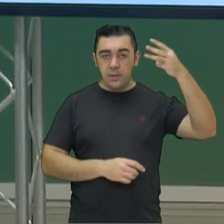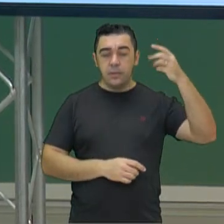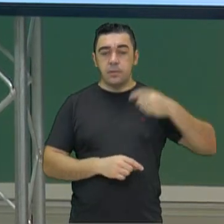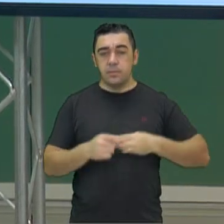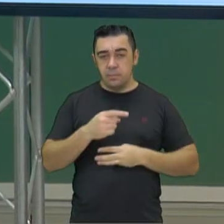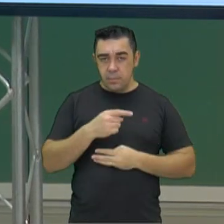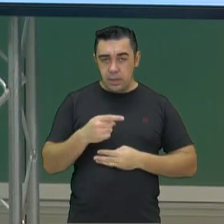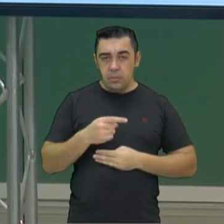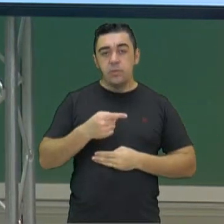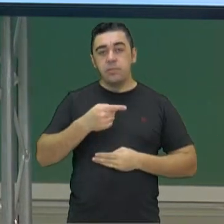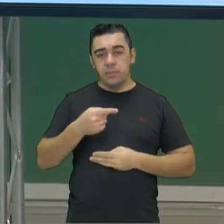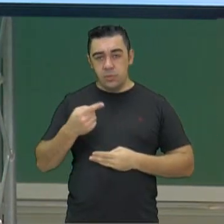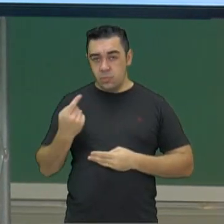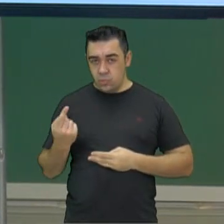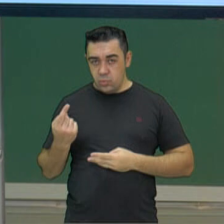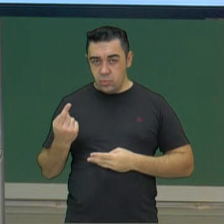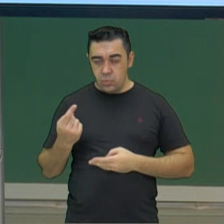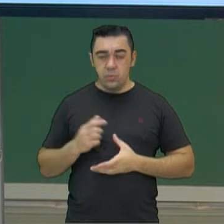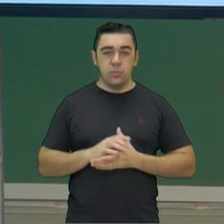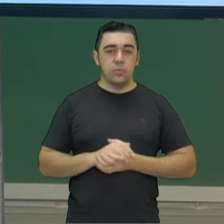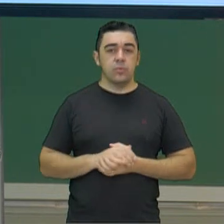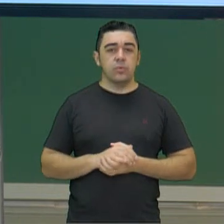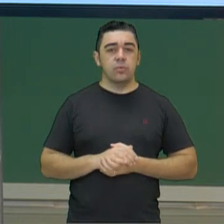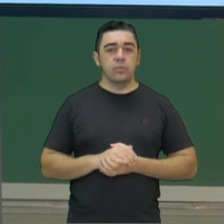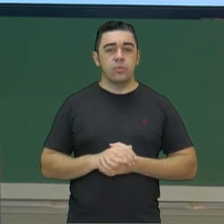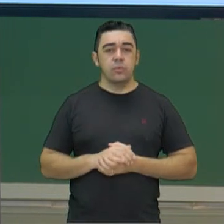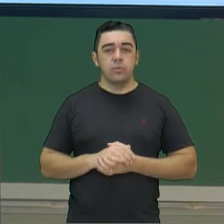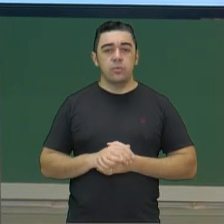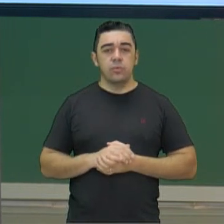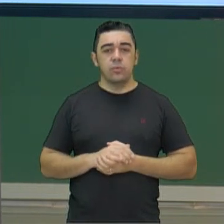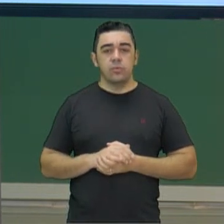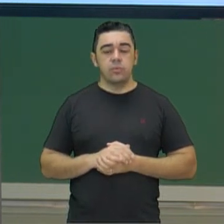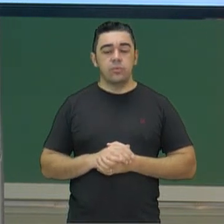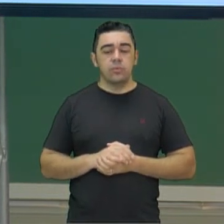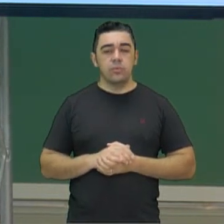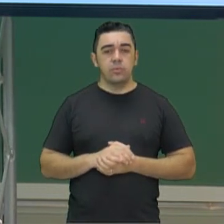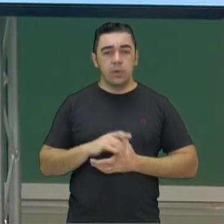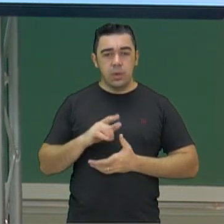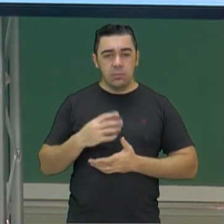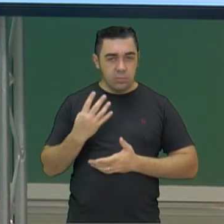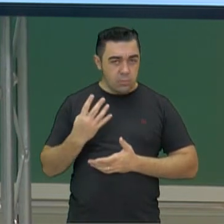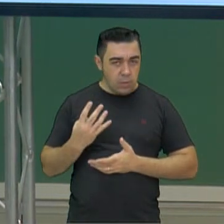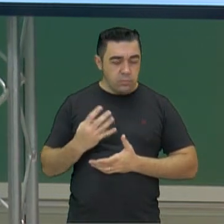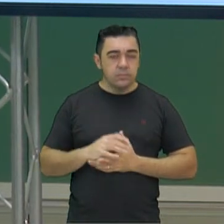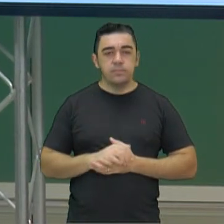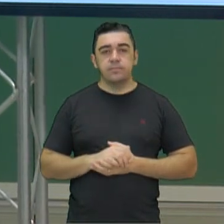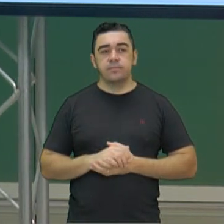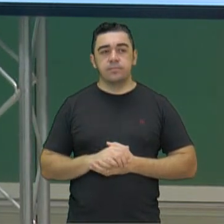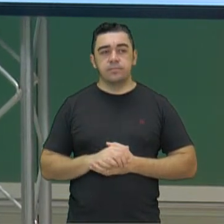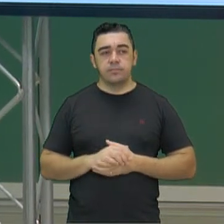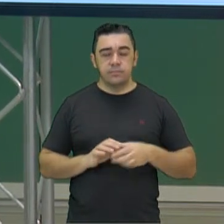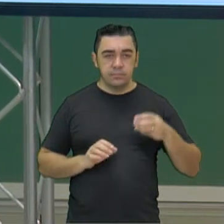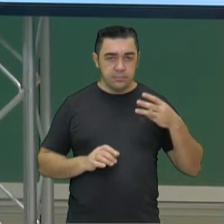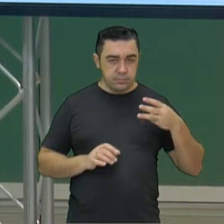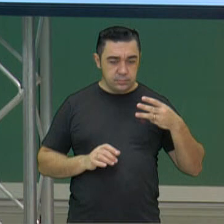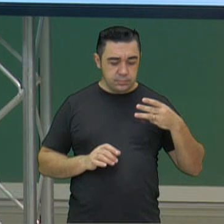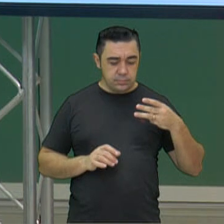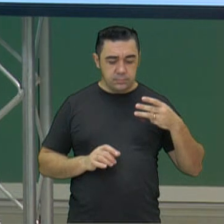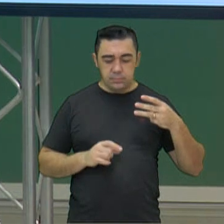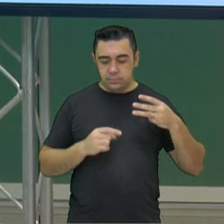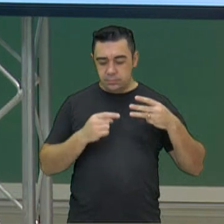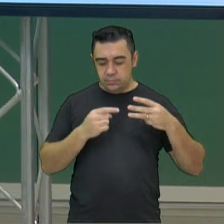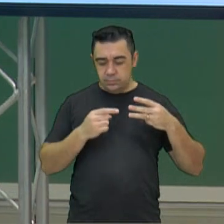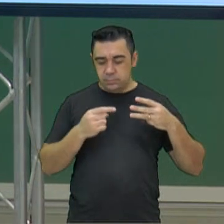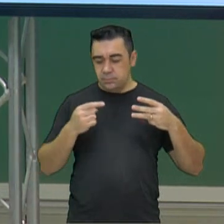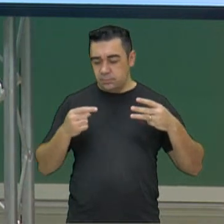menos 1, que menos 1 mais 1, que é 4. Então, 3, andei 3 casinhas, andei